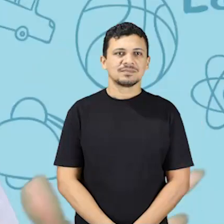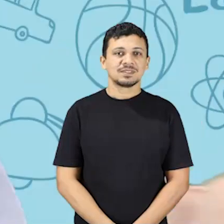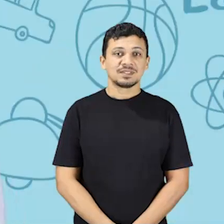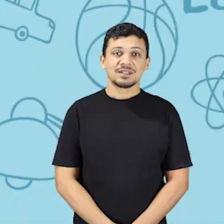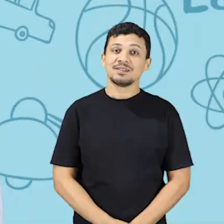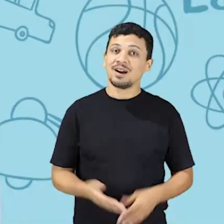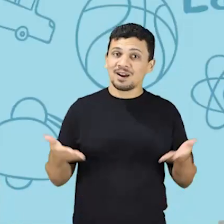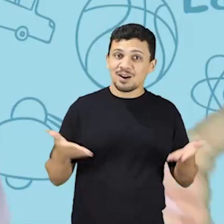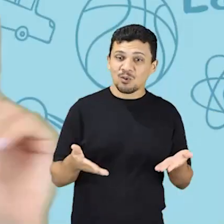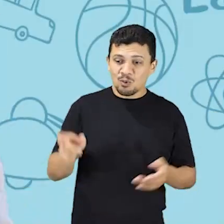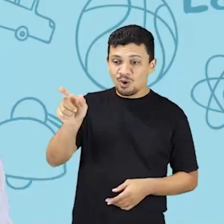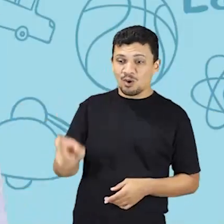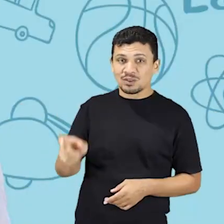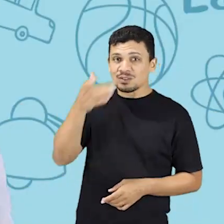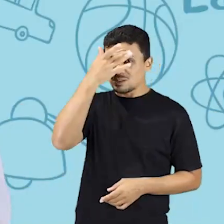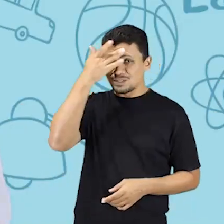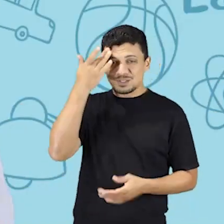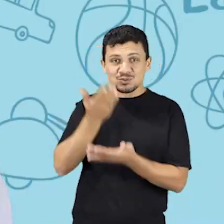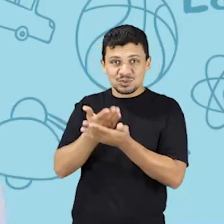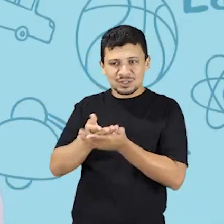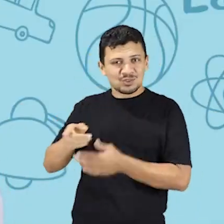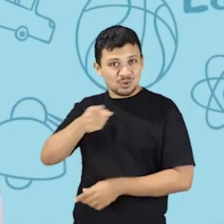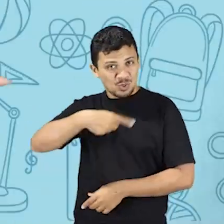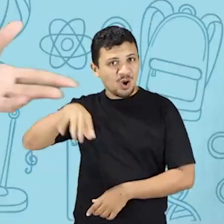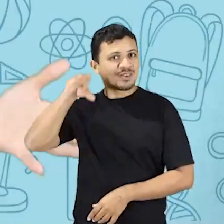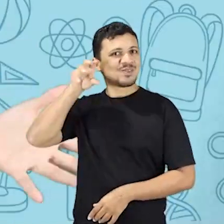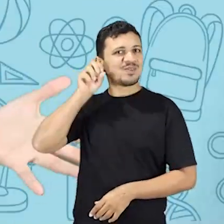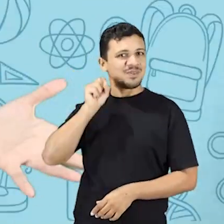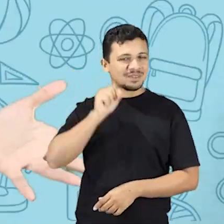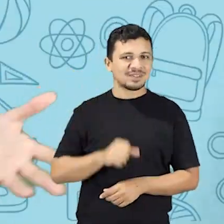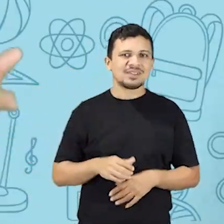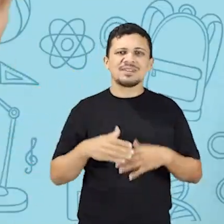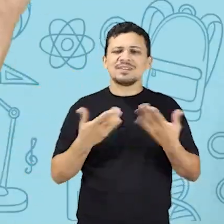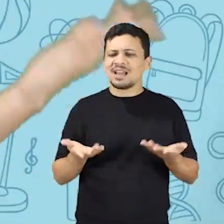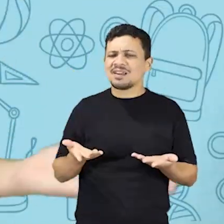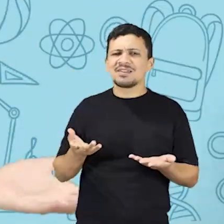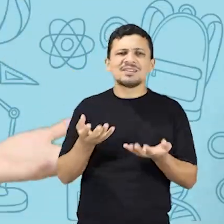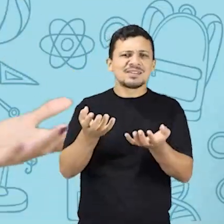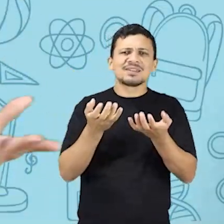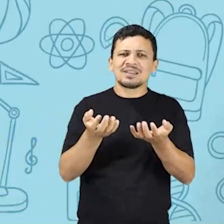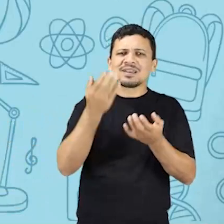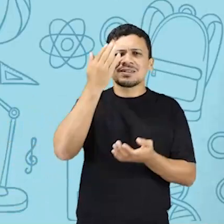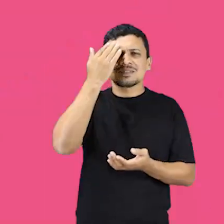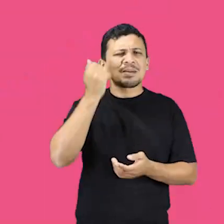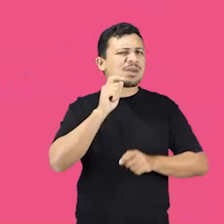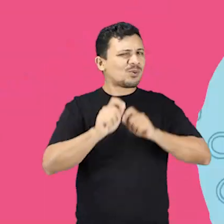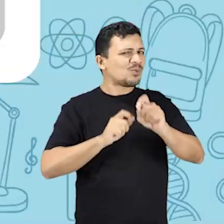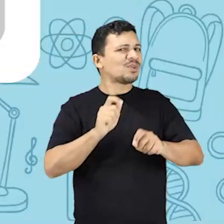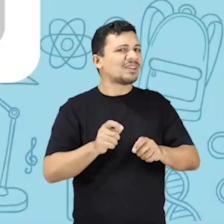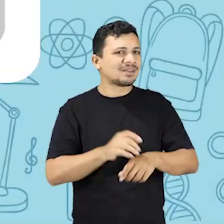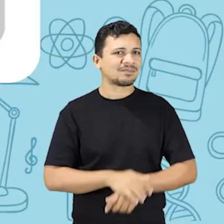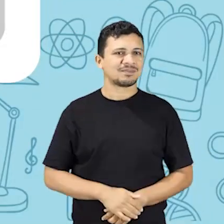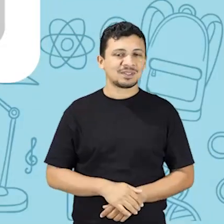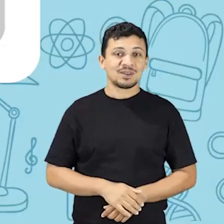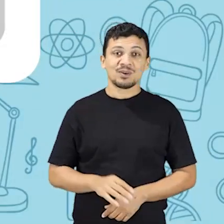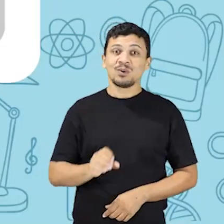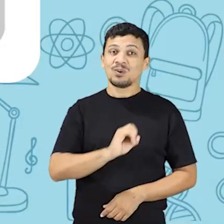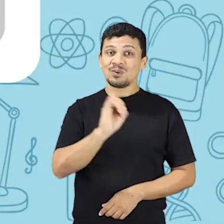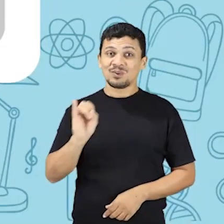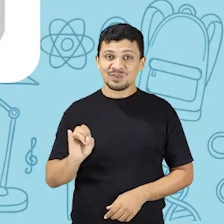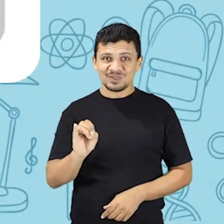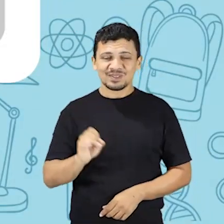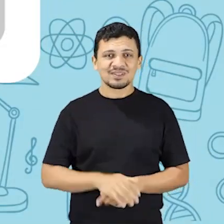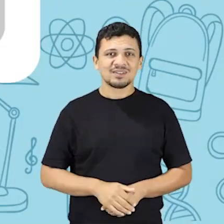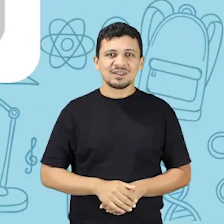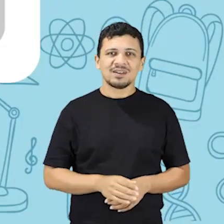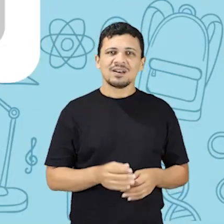próxima. E agora vamos ouvir os nossos estudantes. E aí, galerinha, o que, vocês querem saber? E aí,